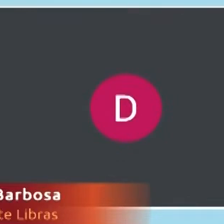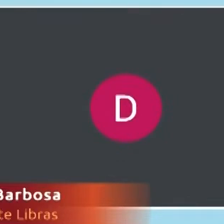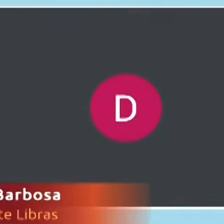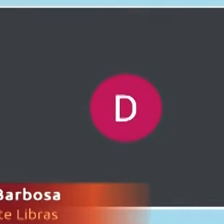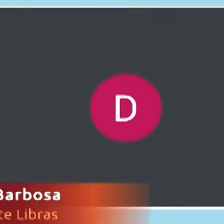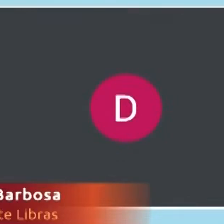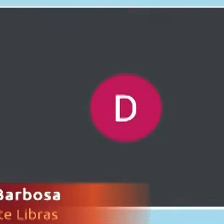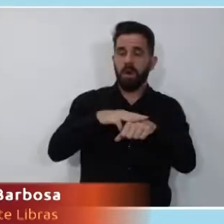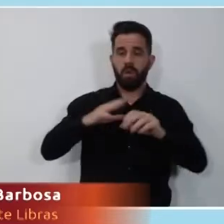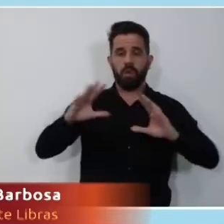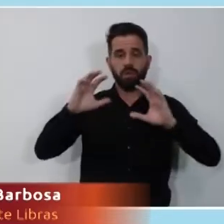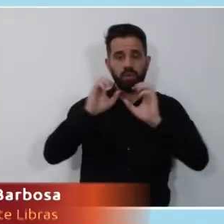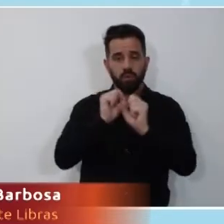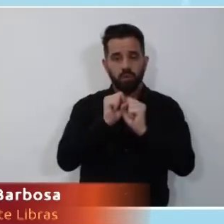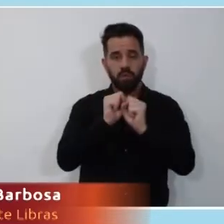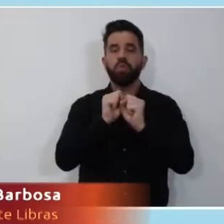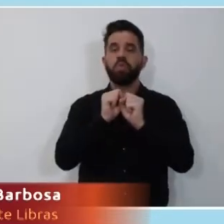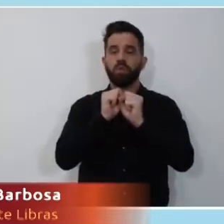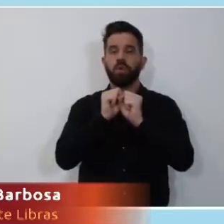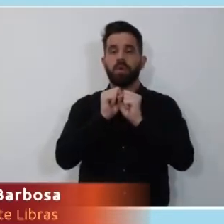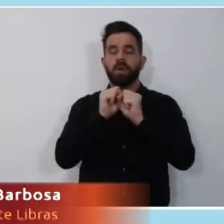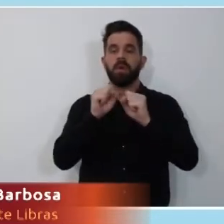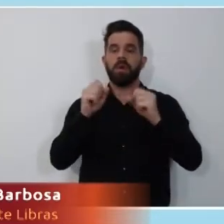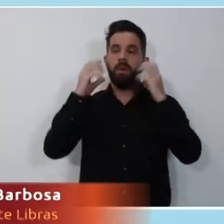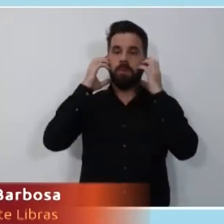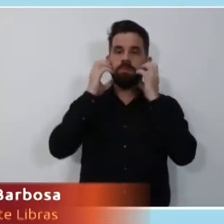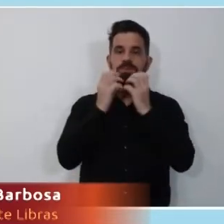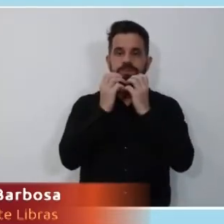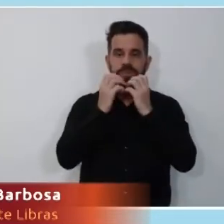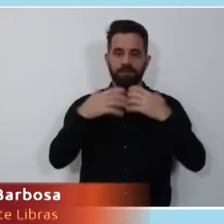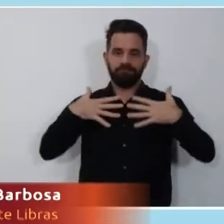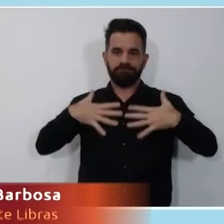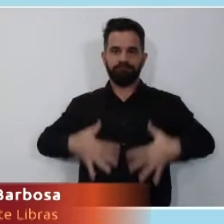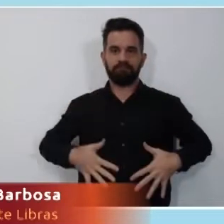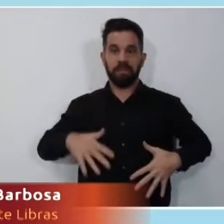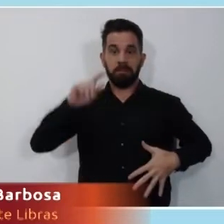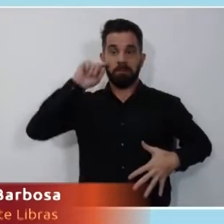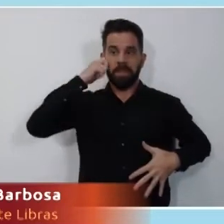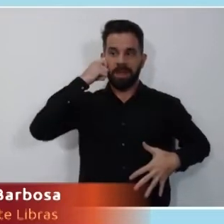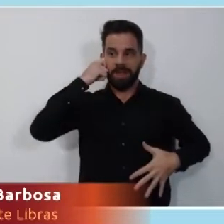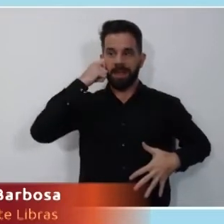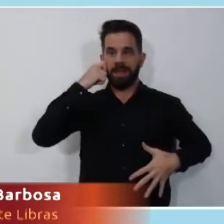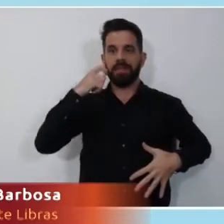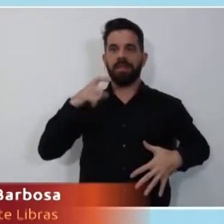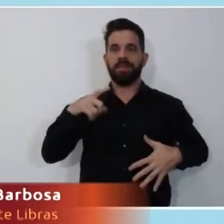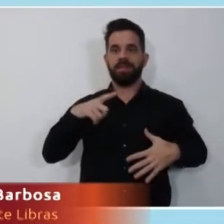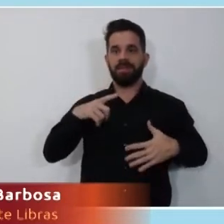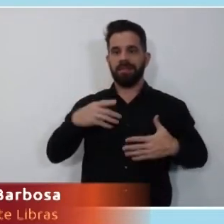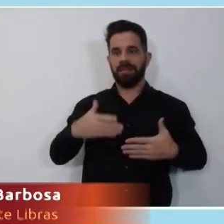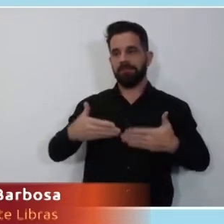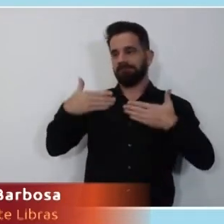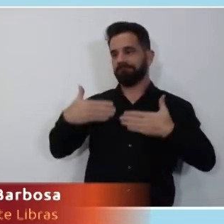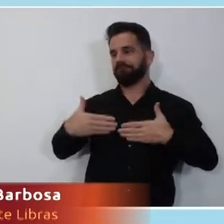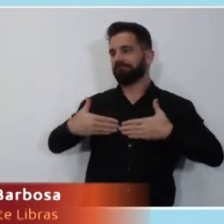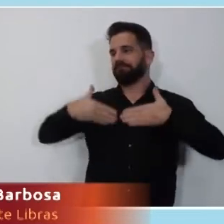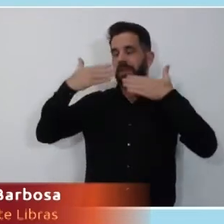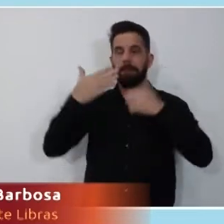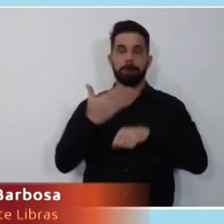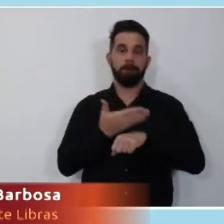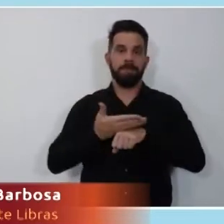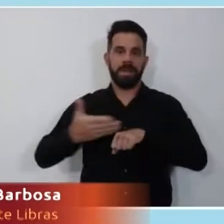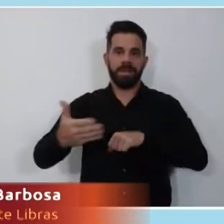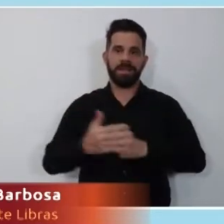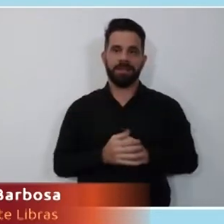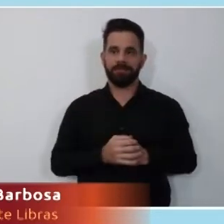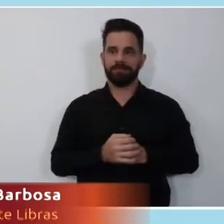social preta e está em frente a uma parede branca. Bom, e eu vou fazer a minha descrição rapidamente